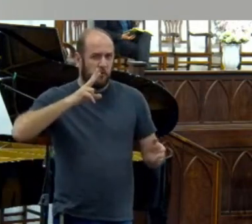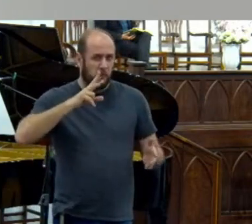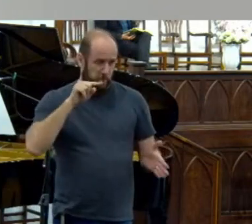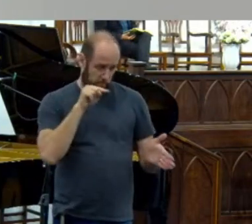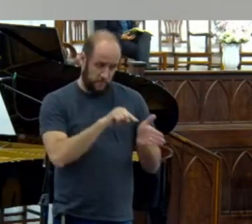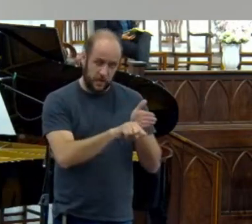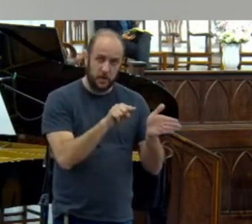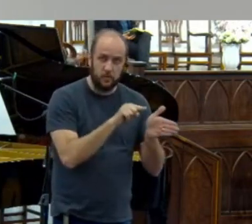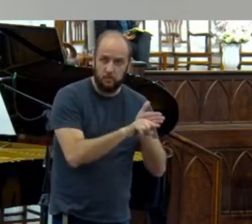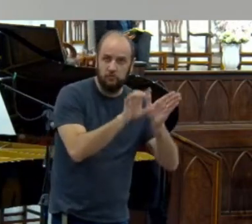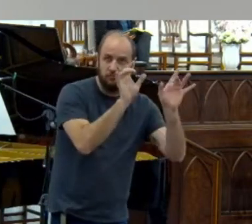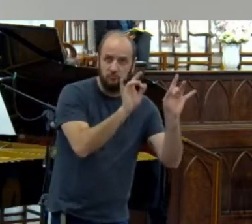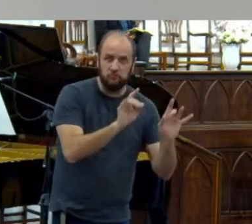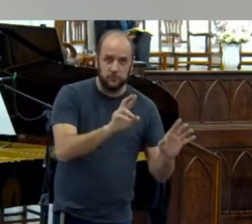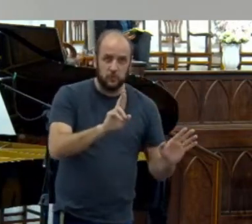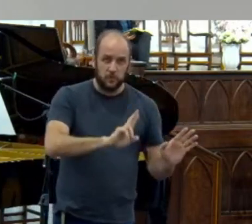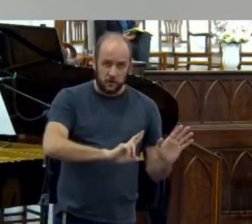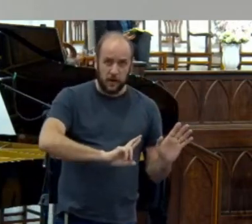pergunta e tentar